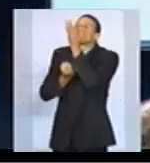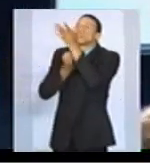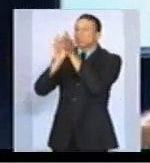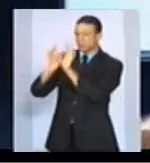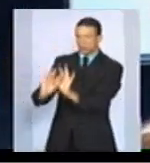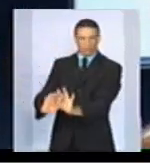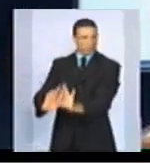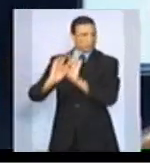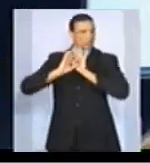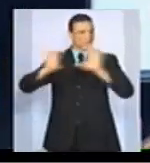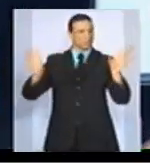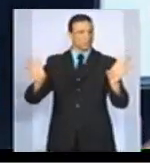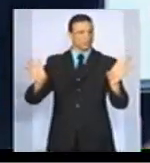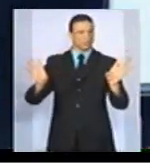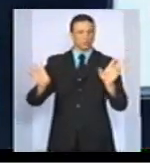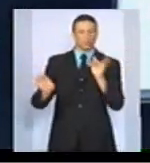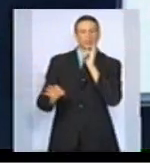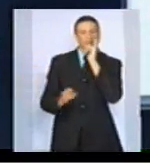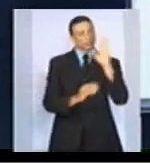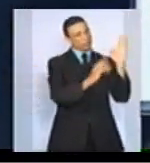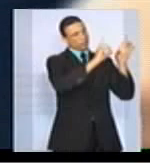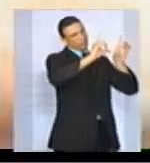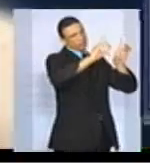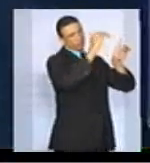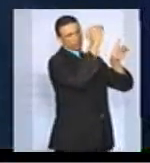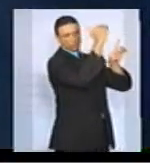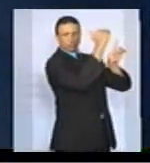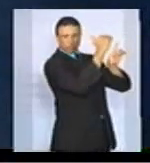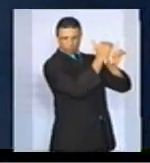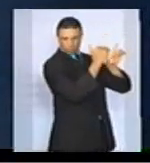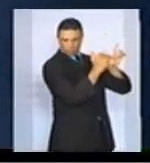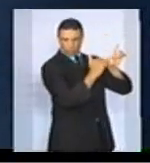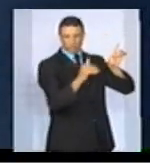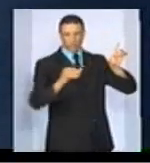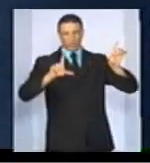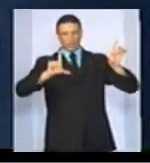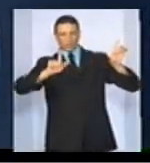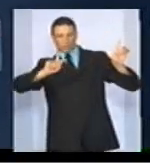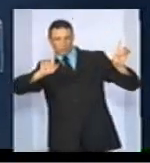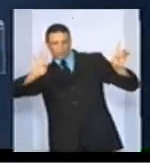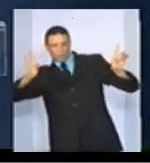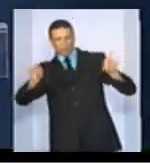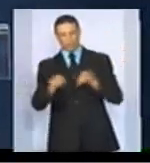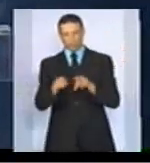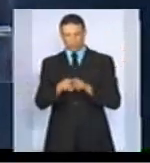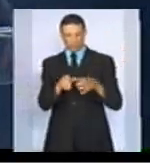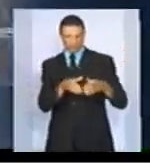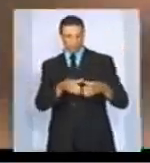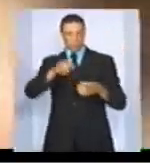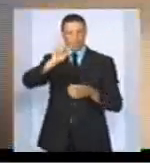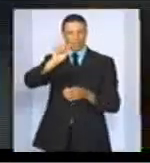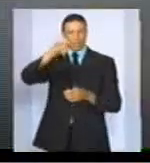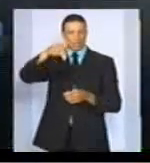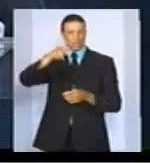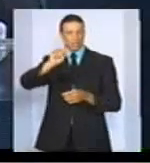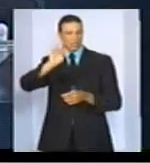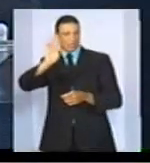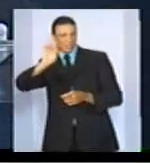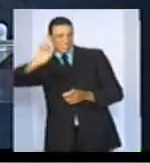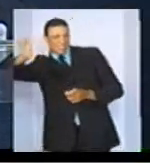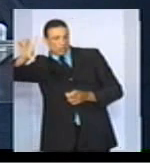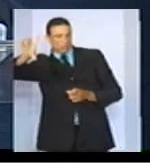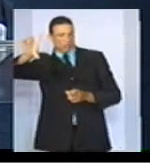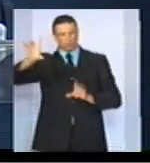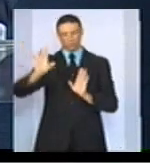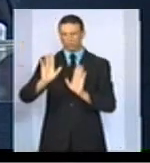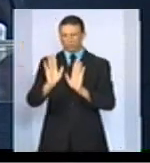a camada da distribuição é a camada objeto da regulação da LGT e objeto na tela o que essa lei trouxe de novidade é